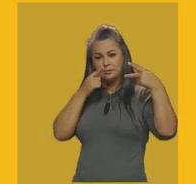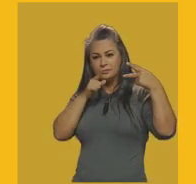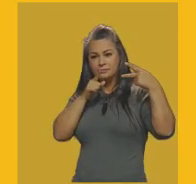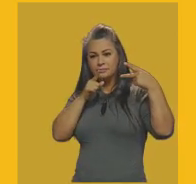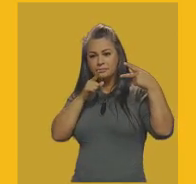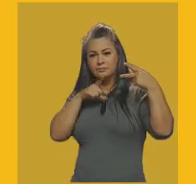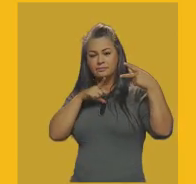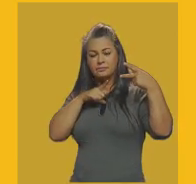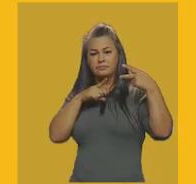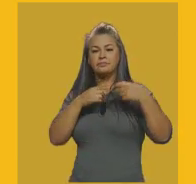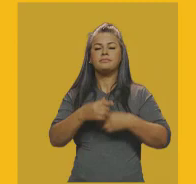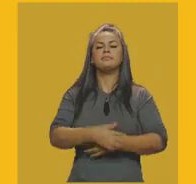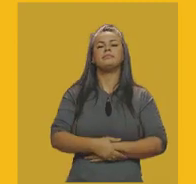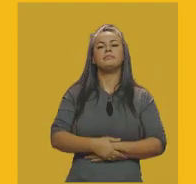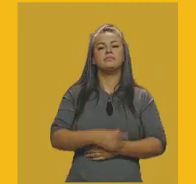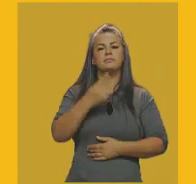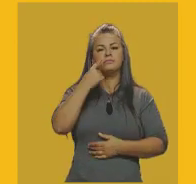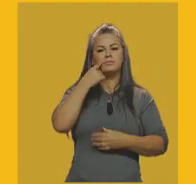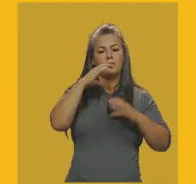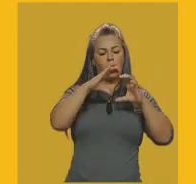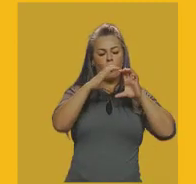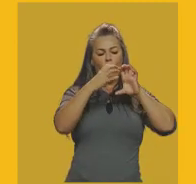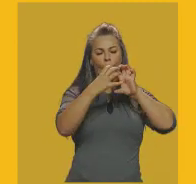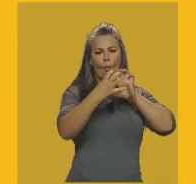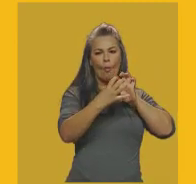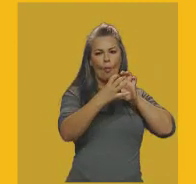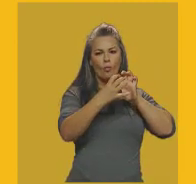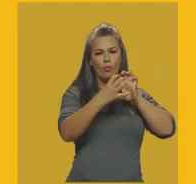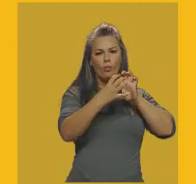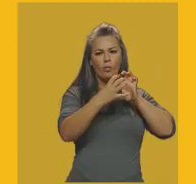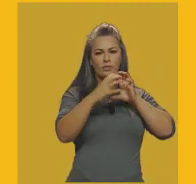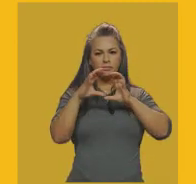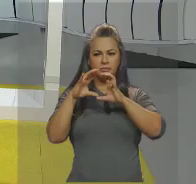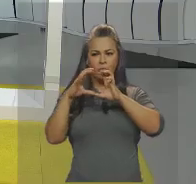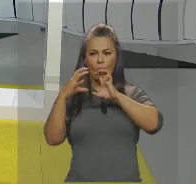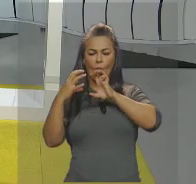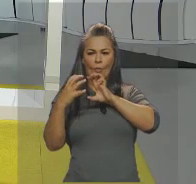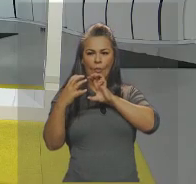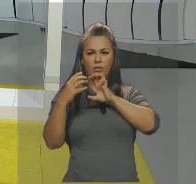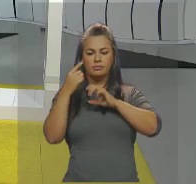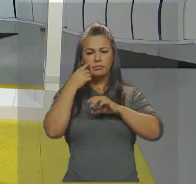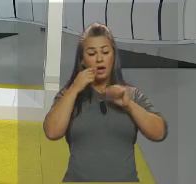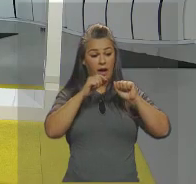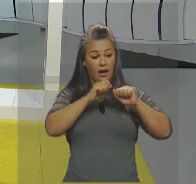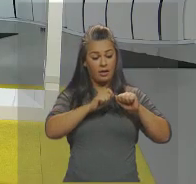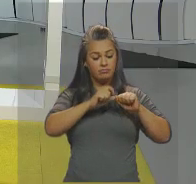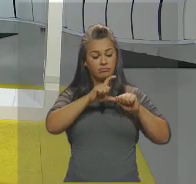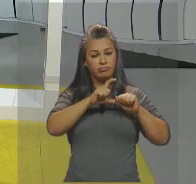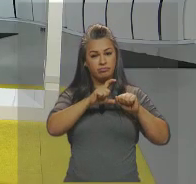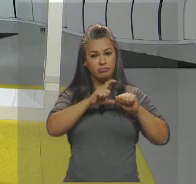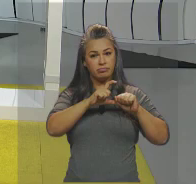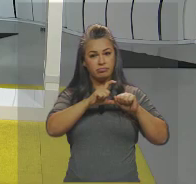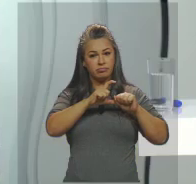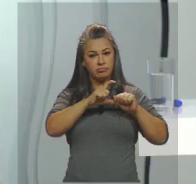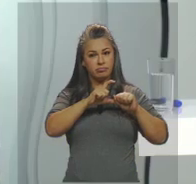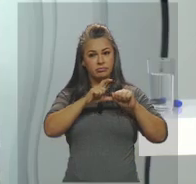homozigotas. Então, ó, abóboras esféricas homozigotas. Azão,